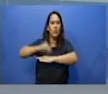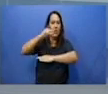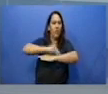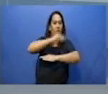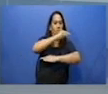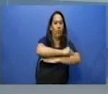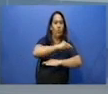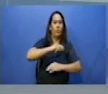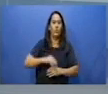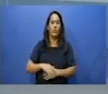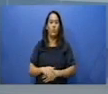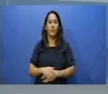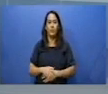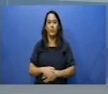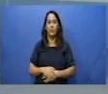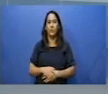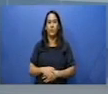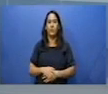gafanhotos?